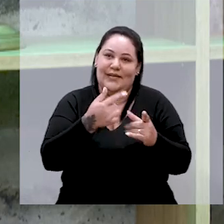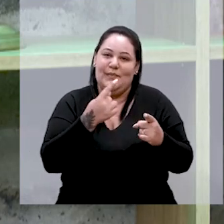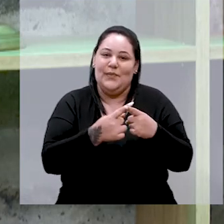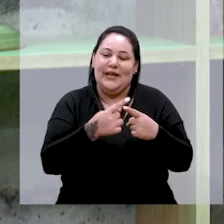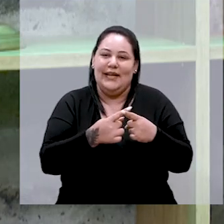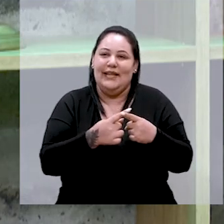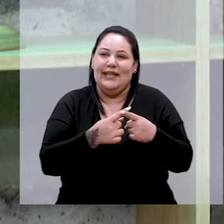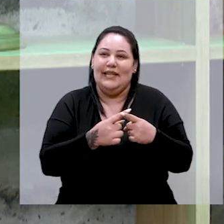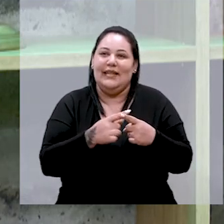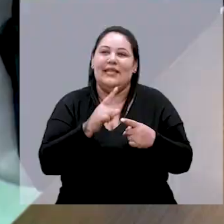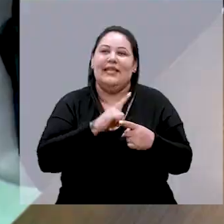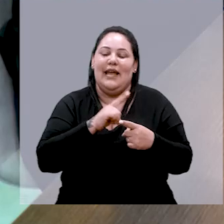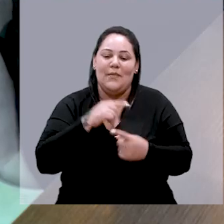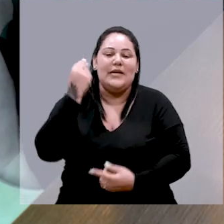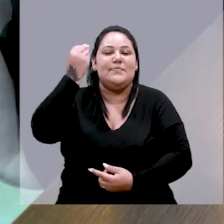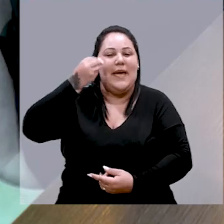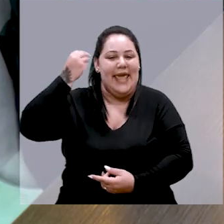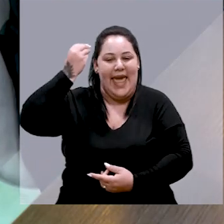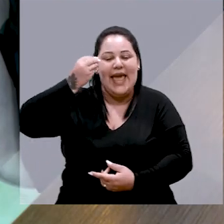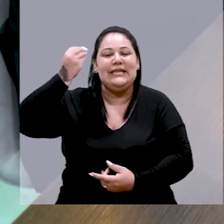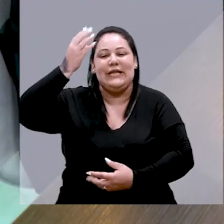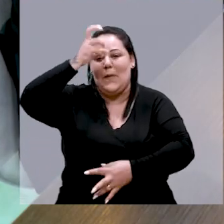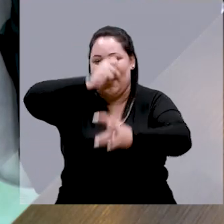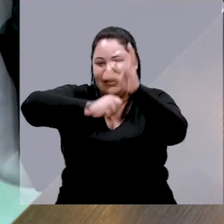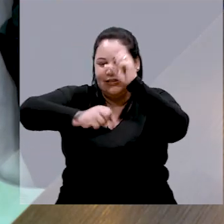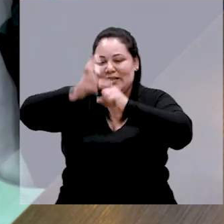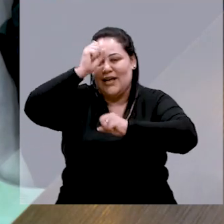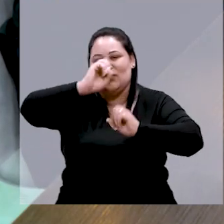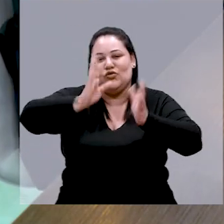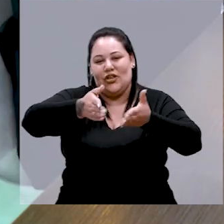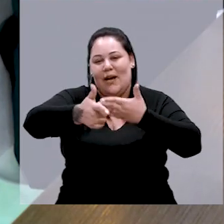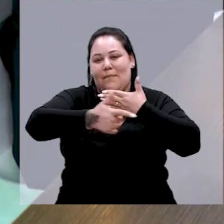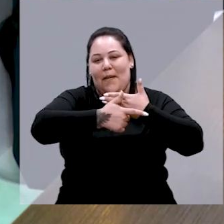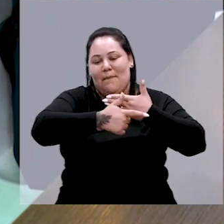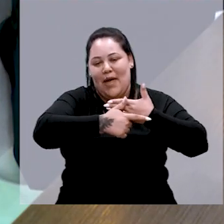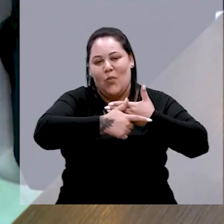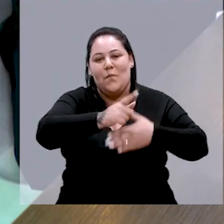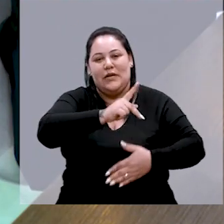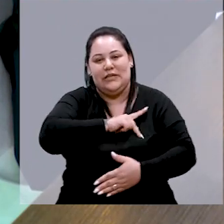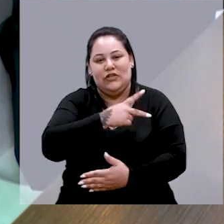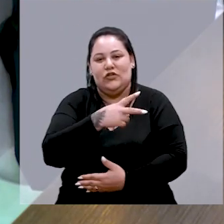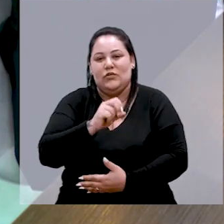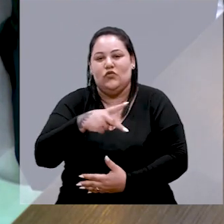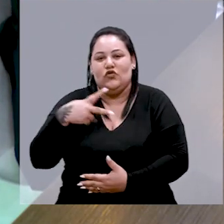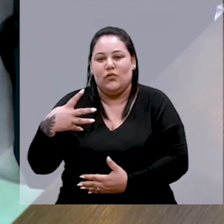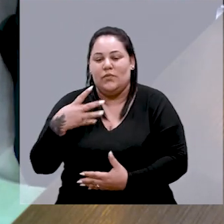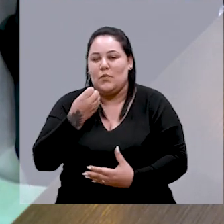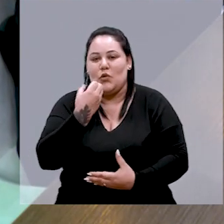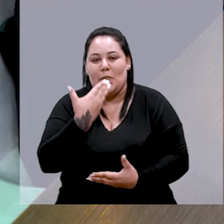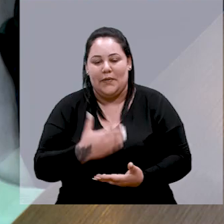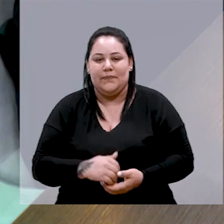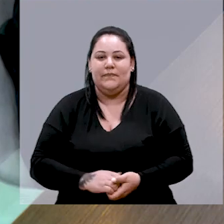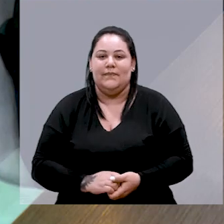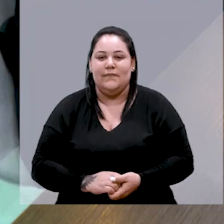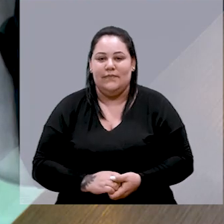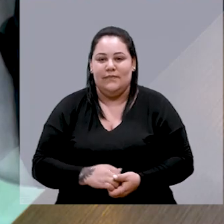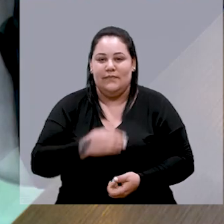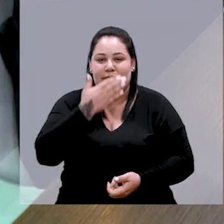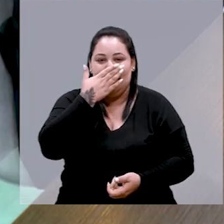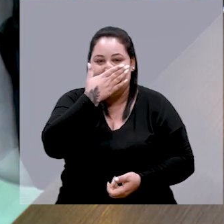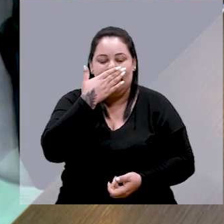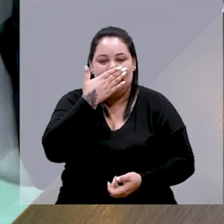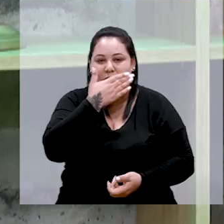tem a noção do todo, né? É significativo isso. A senhora presidiu a casa em 2024 e muito bem.